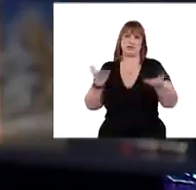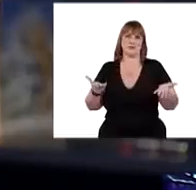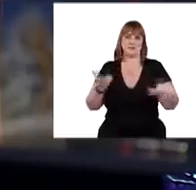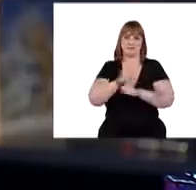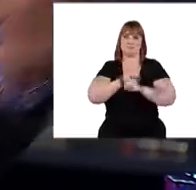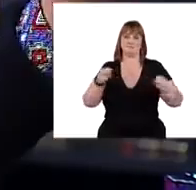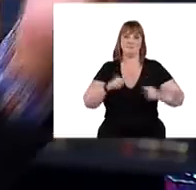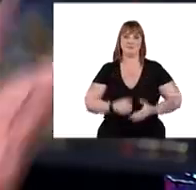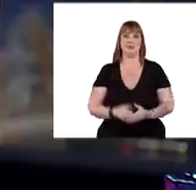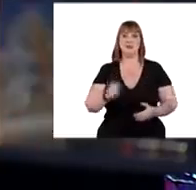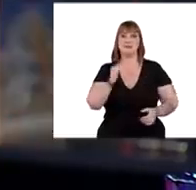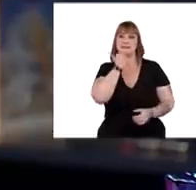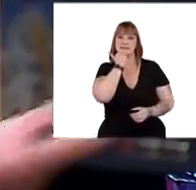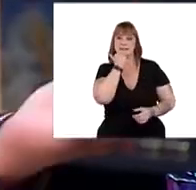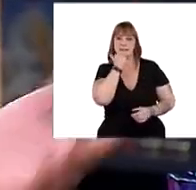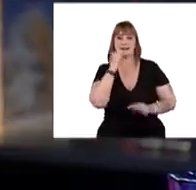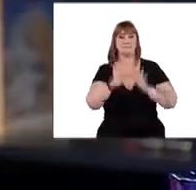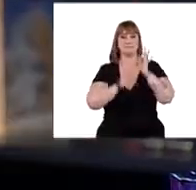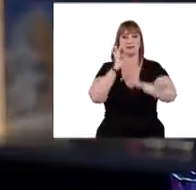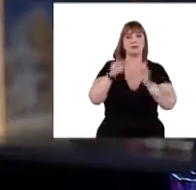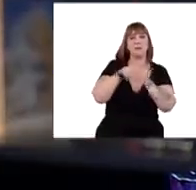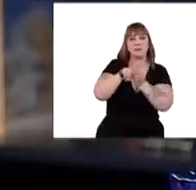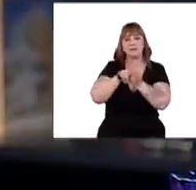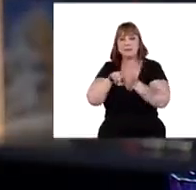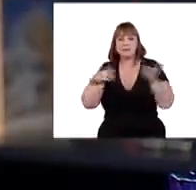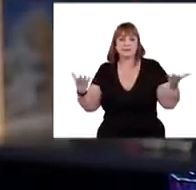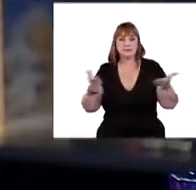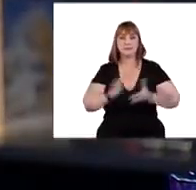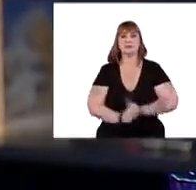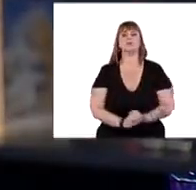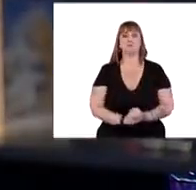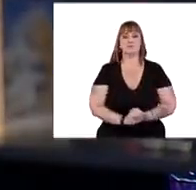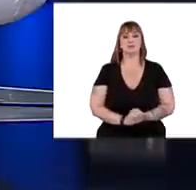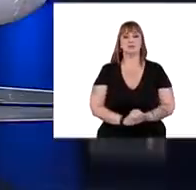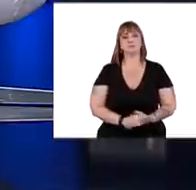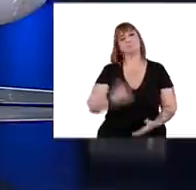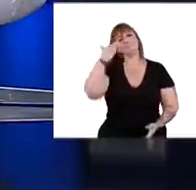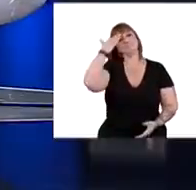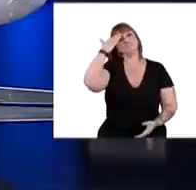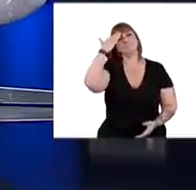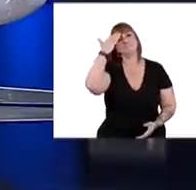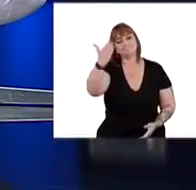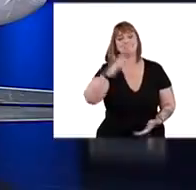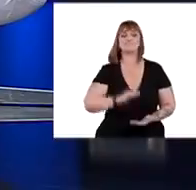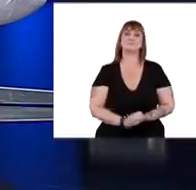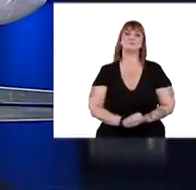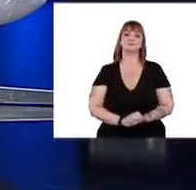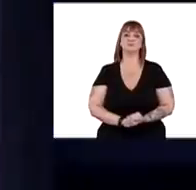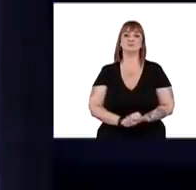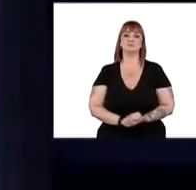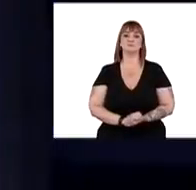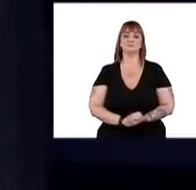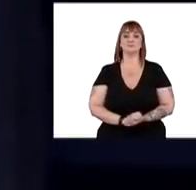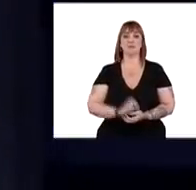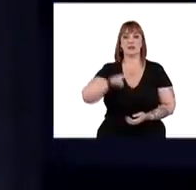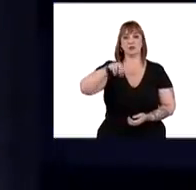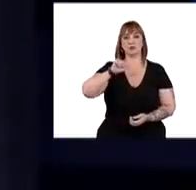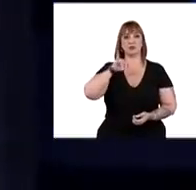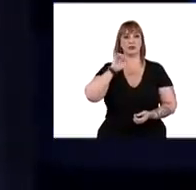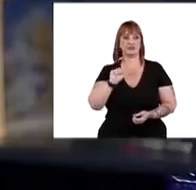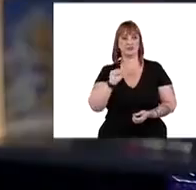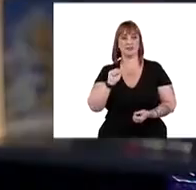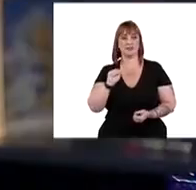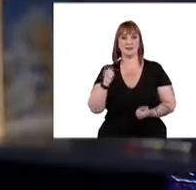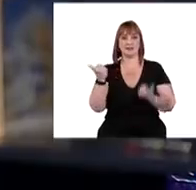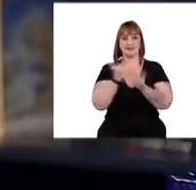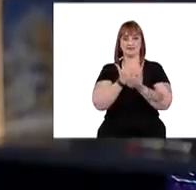Né? Ciências e tecnologias também, pesquisa, né? Candidata, ótimo. Muito obrigada. Sônia Guajajara, candidata a